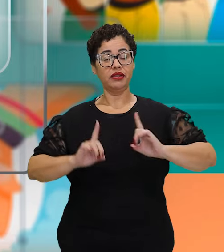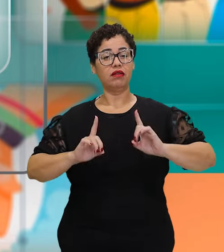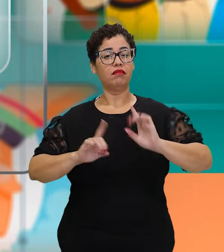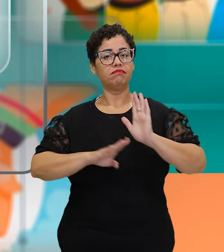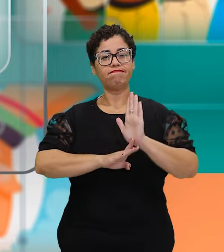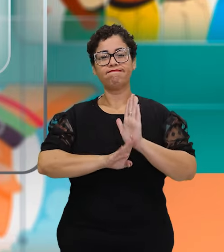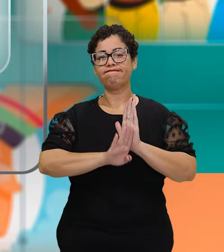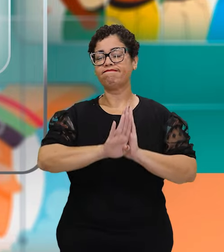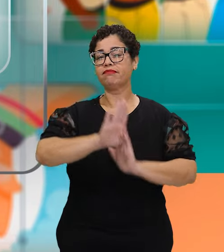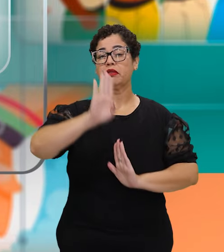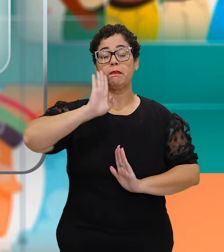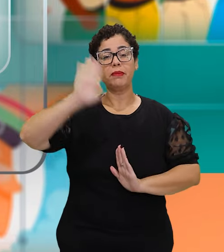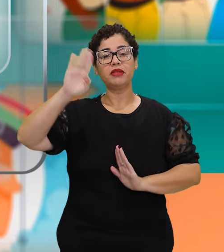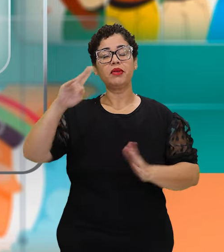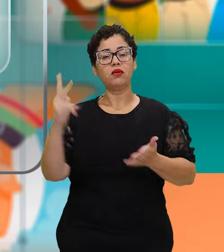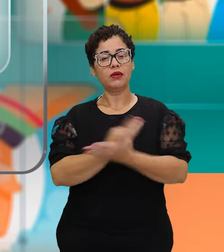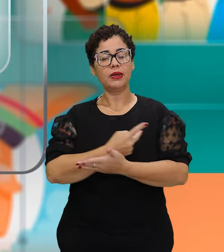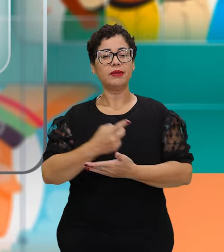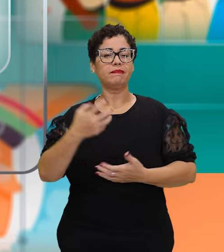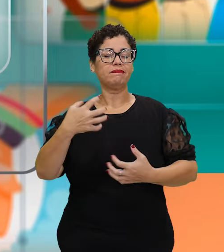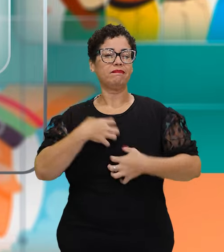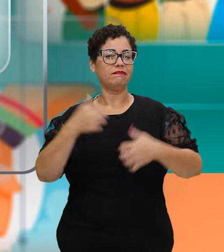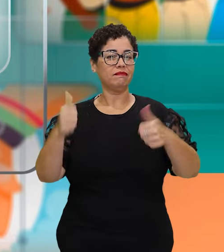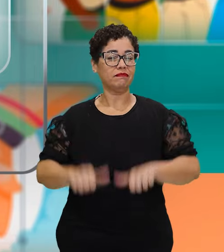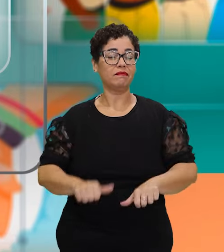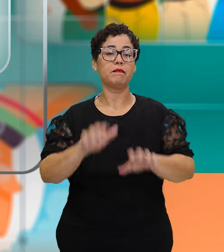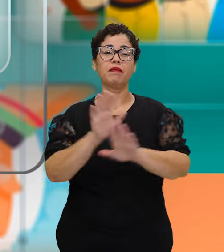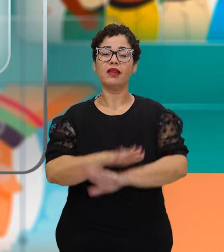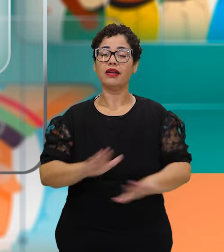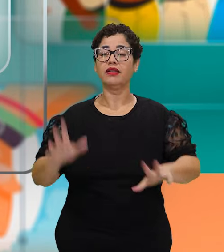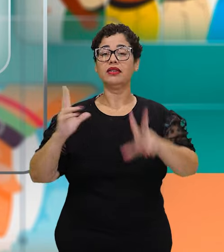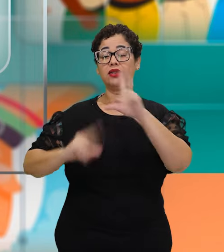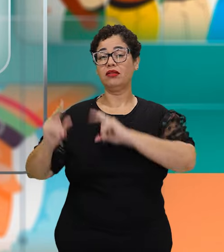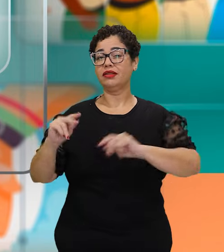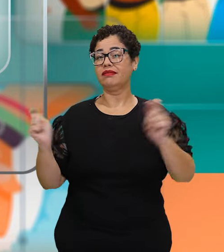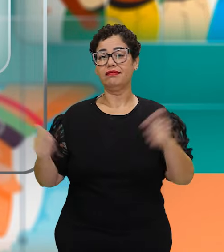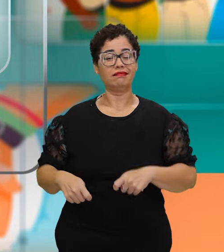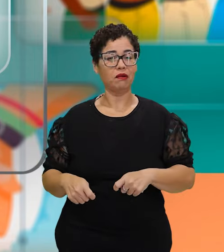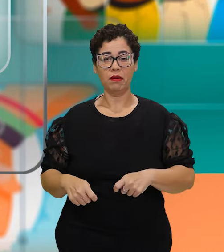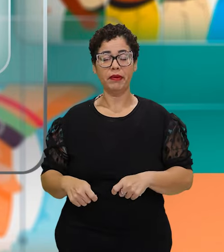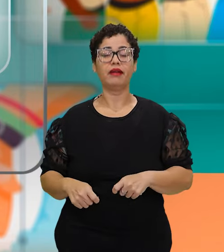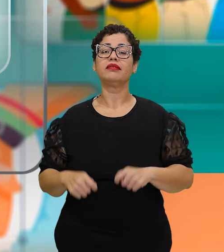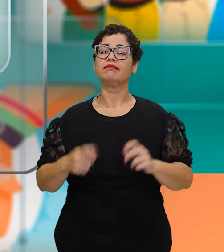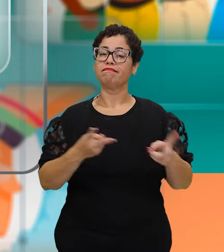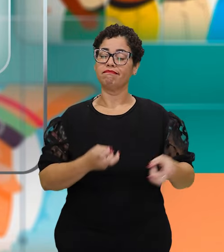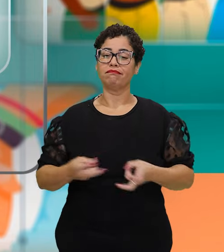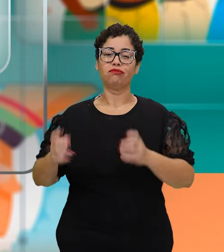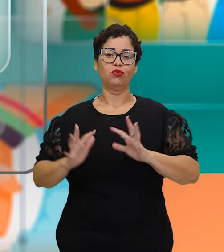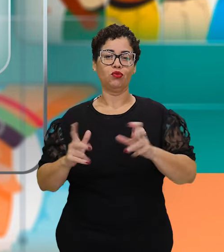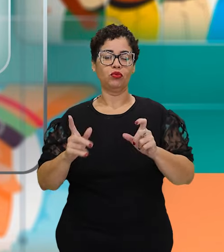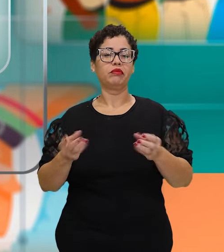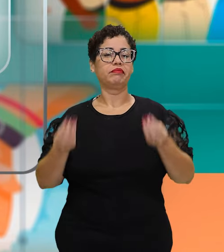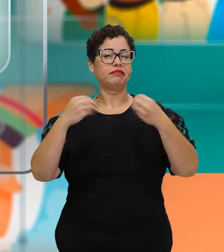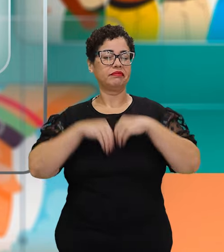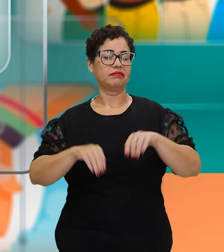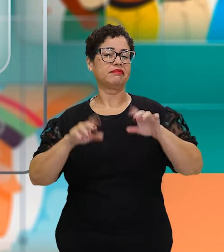como uma das principais causas de incapacidade entre crianças e adolescentes em escala global,